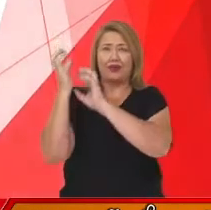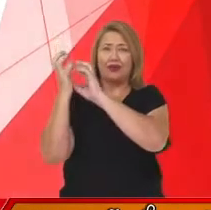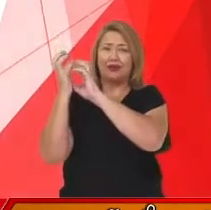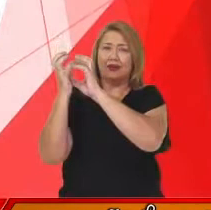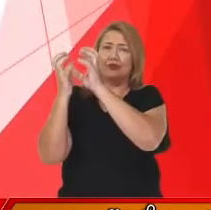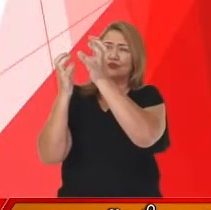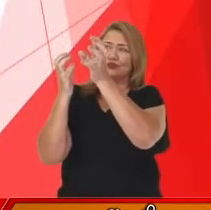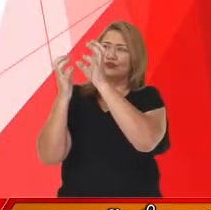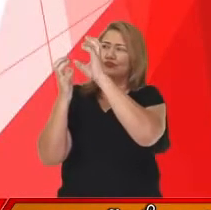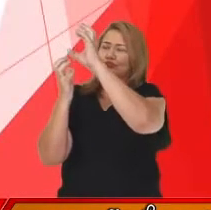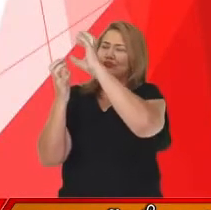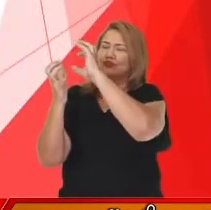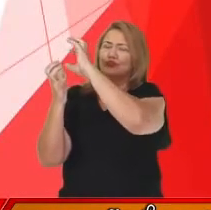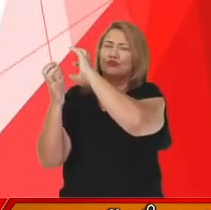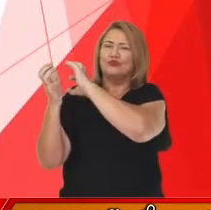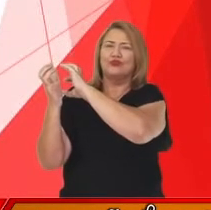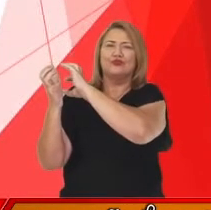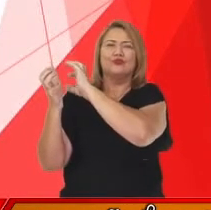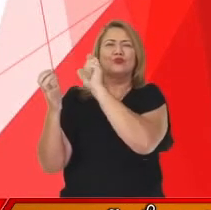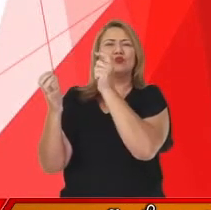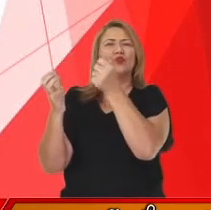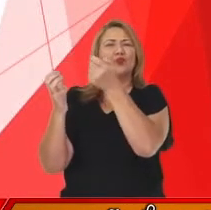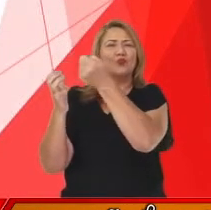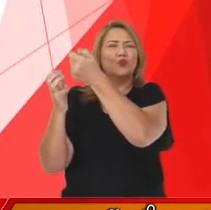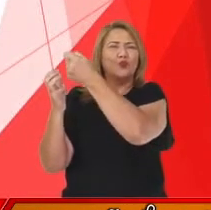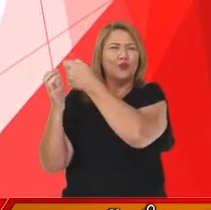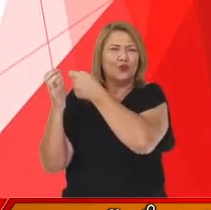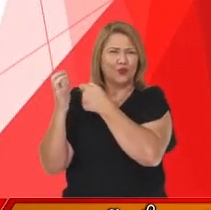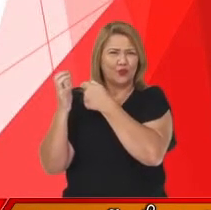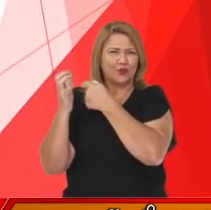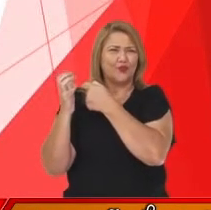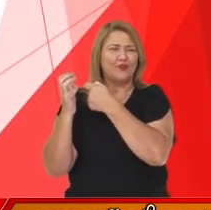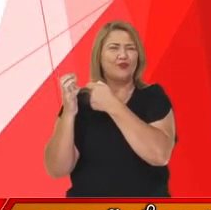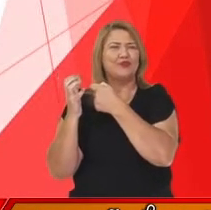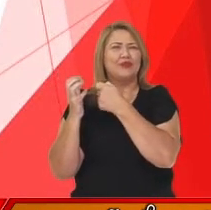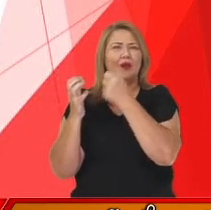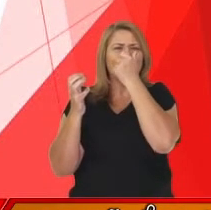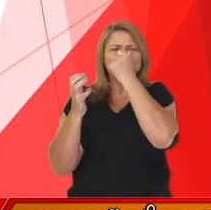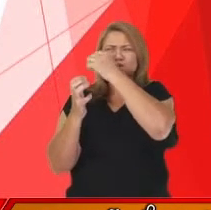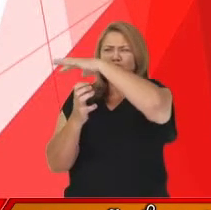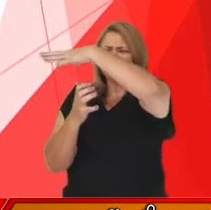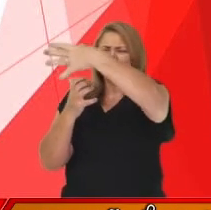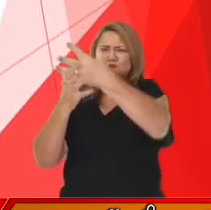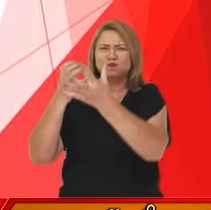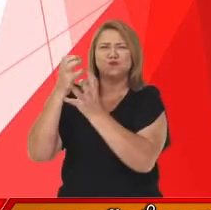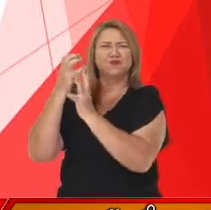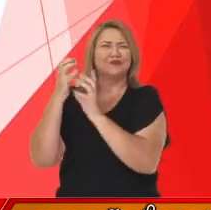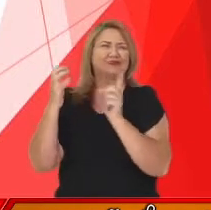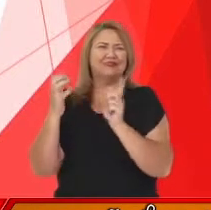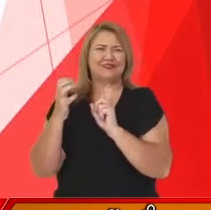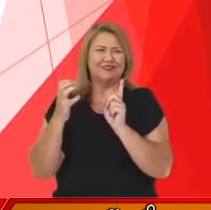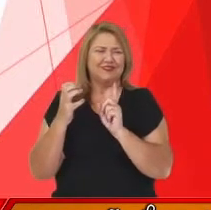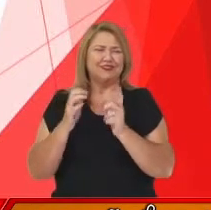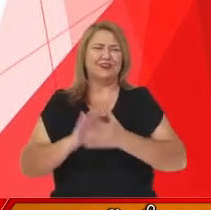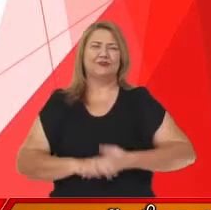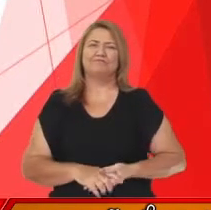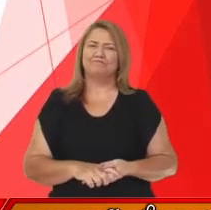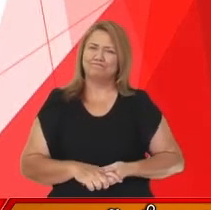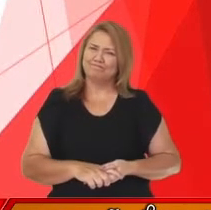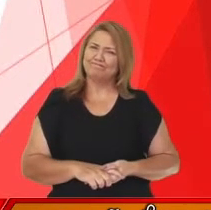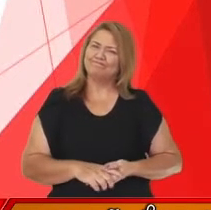espaçadas aqui na região de florestas temperadas ou seja menor densidade certo